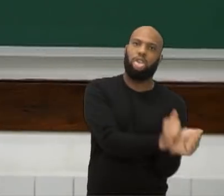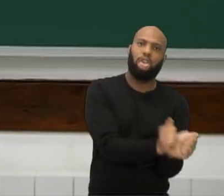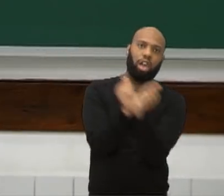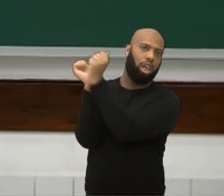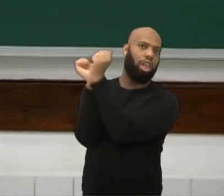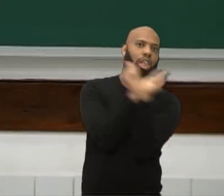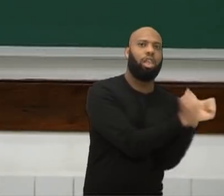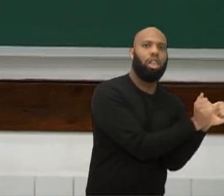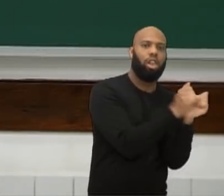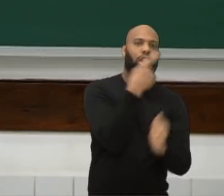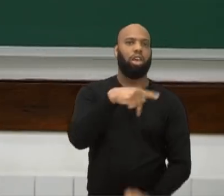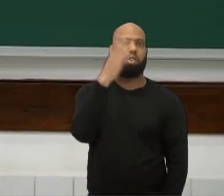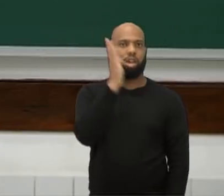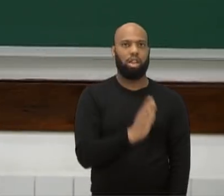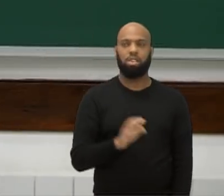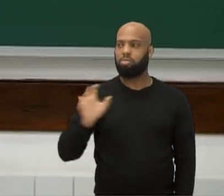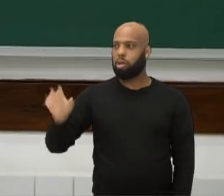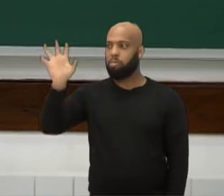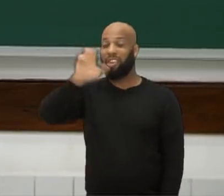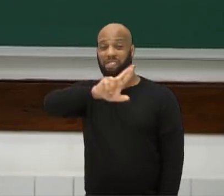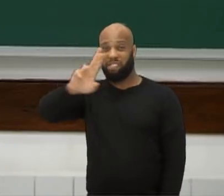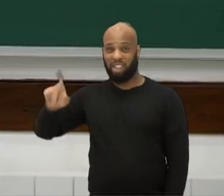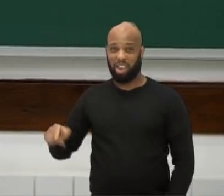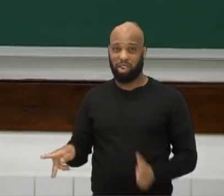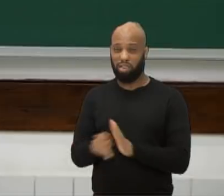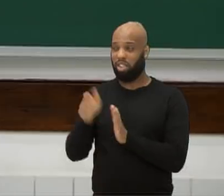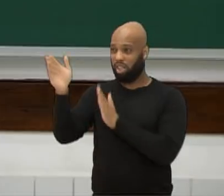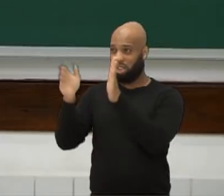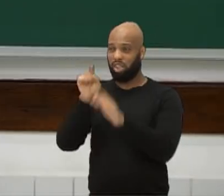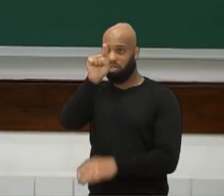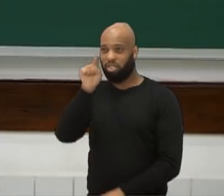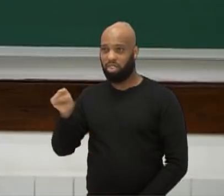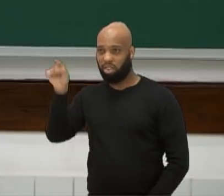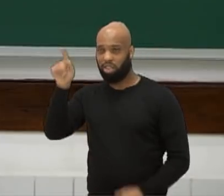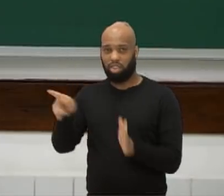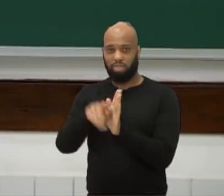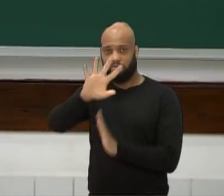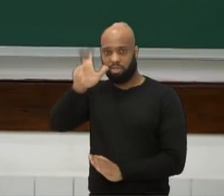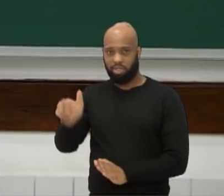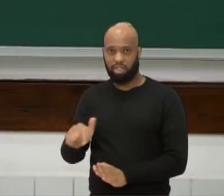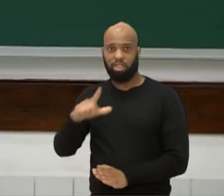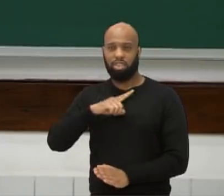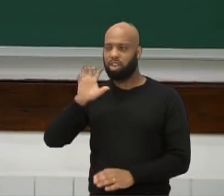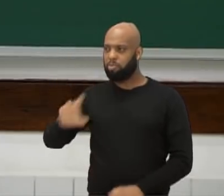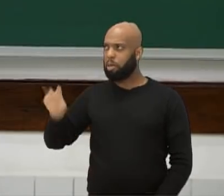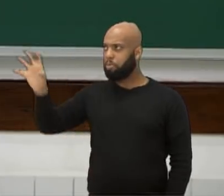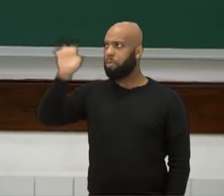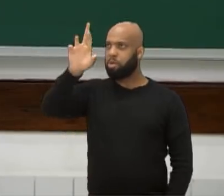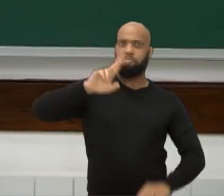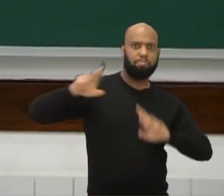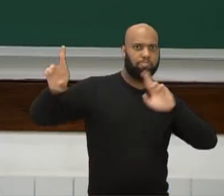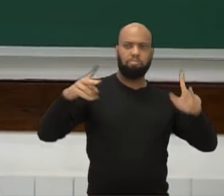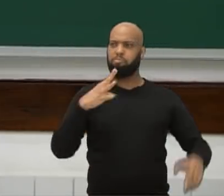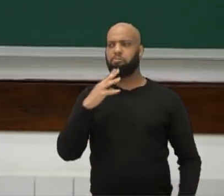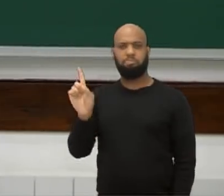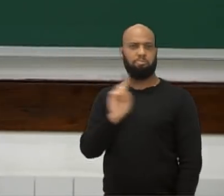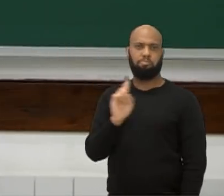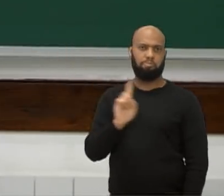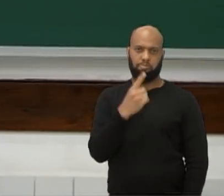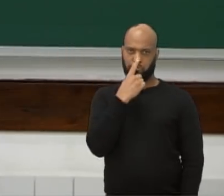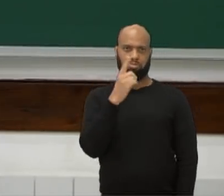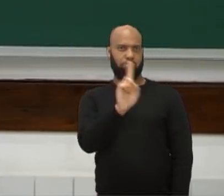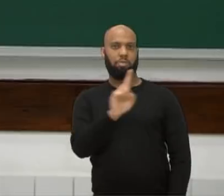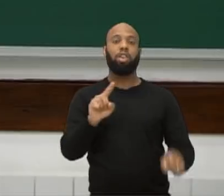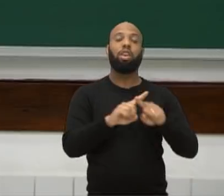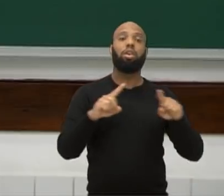de vários locais da África. E muitas vezes esses escravizados eram de regiões diferentes, não se conheciam.